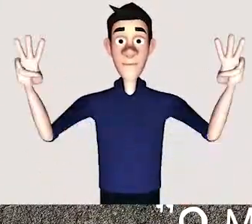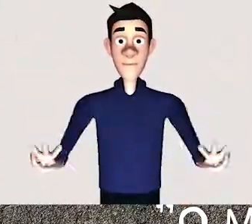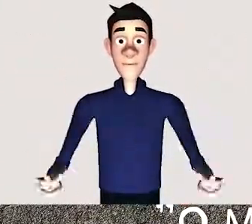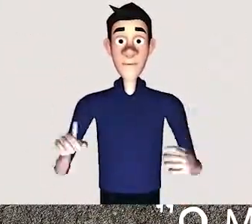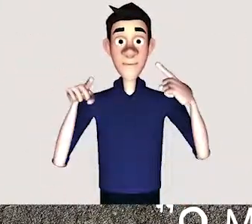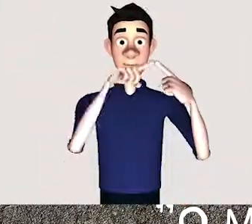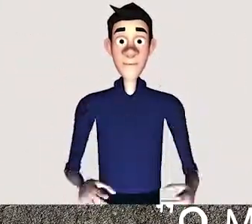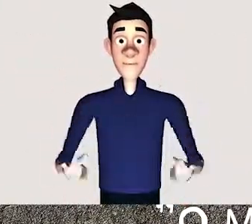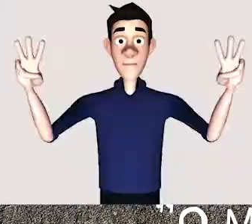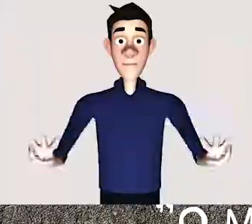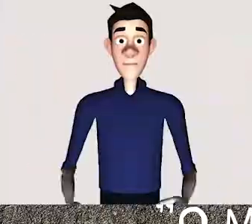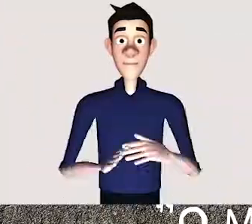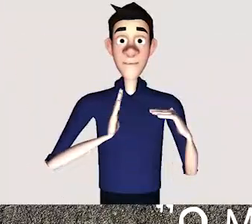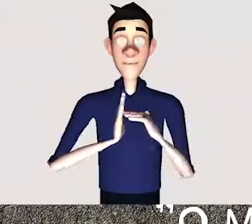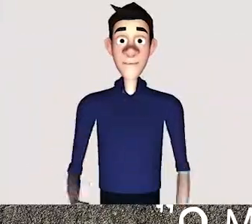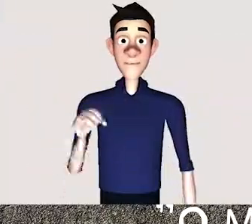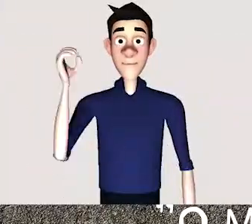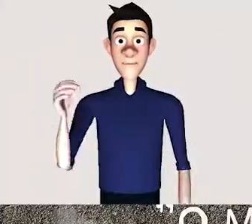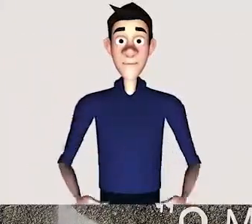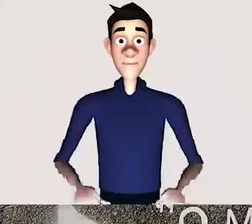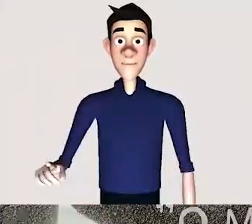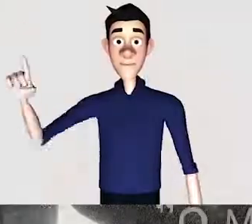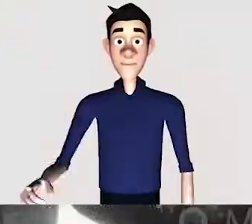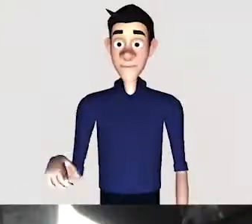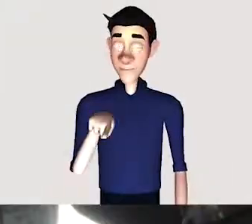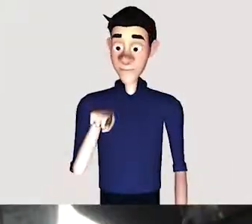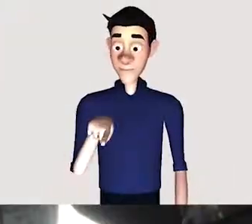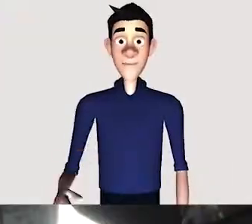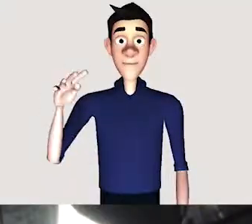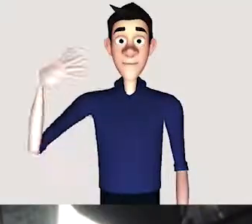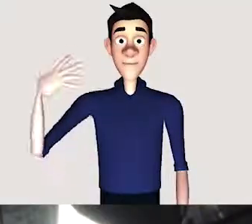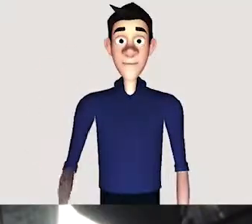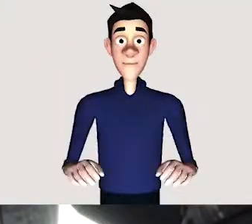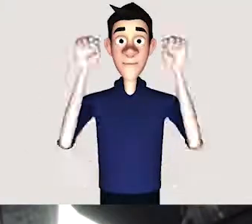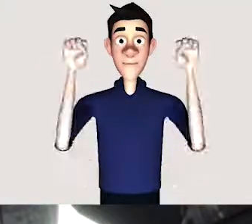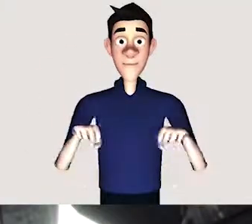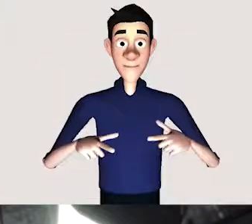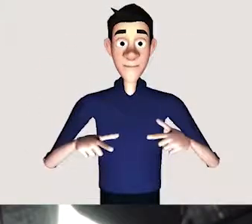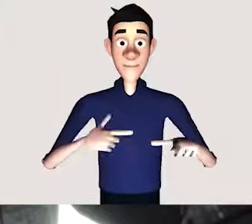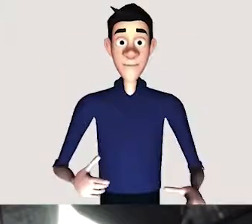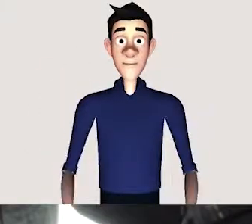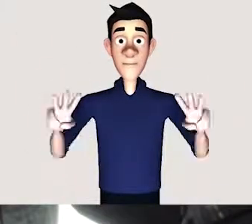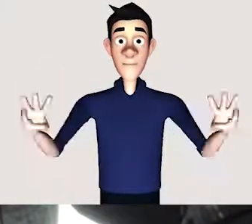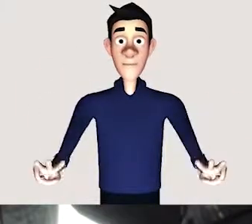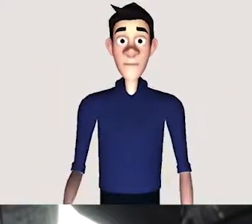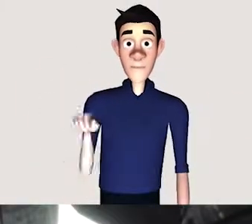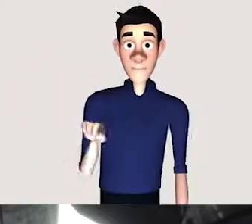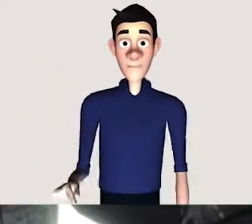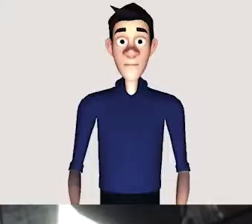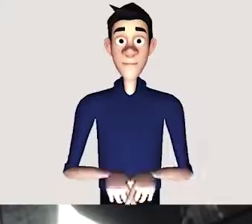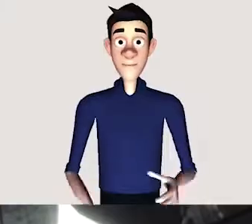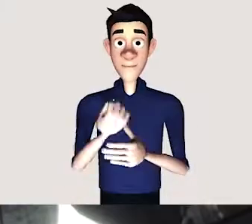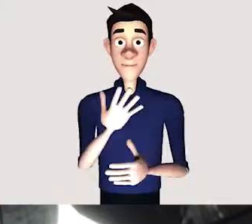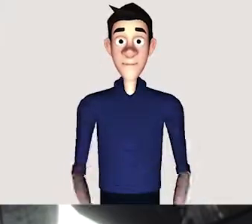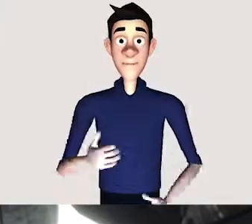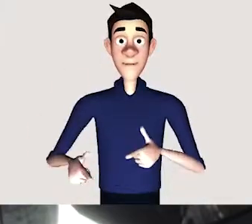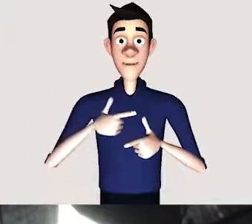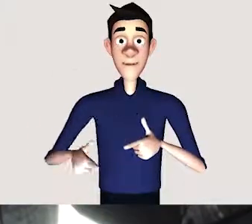nessa definição operacional dos museus. Mas aí também surge um problema. Toda vez que